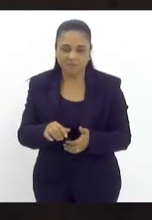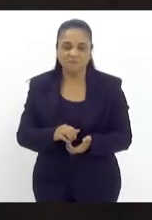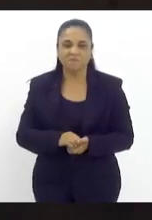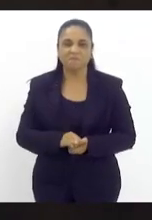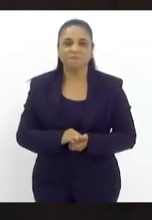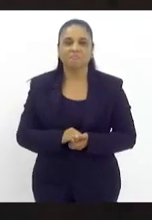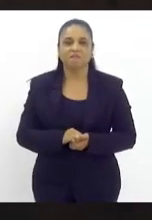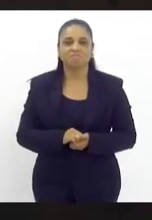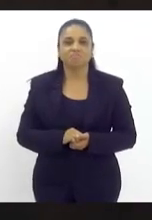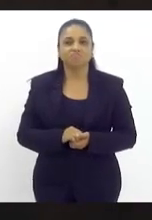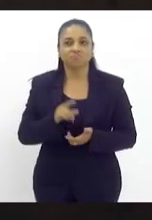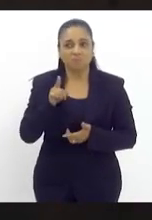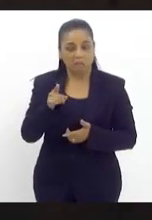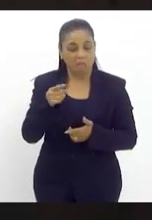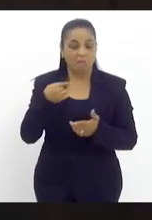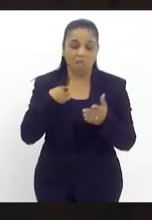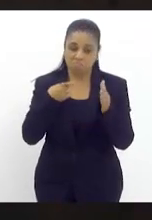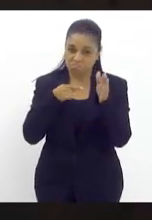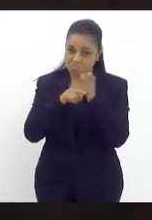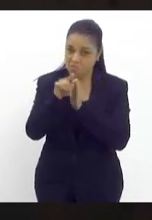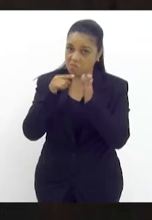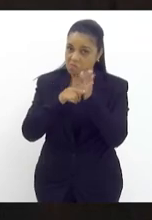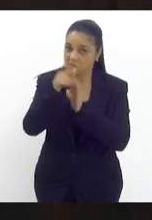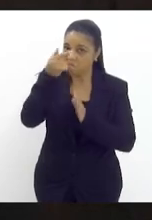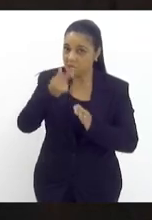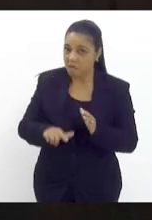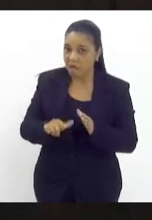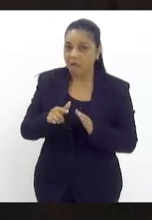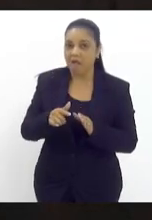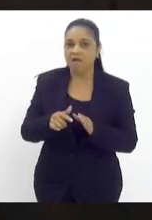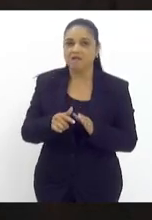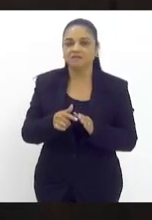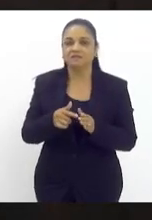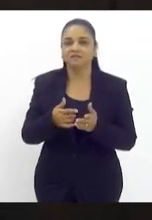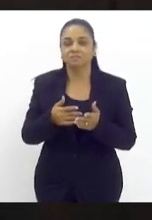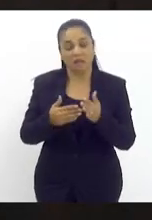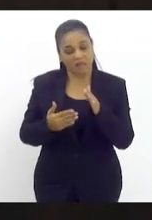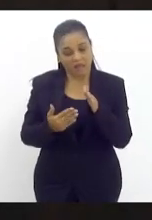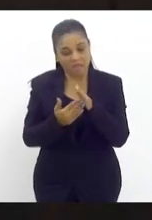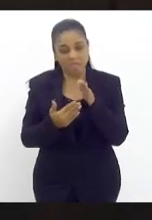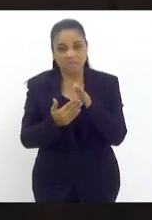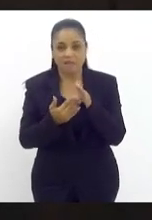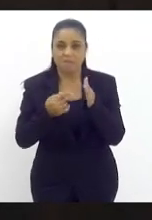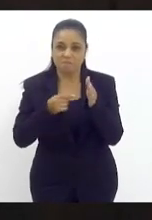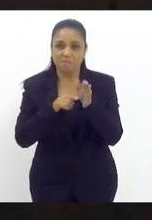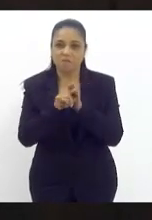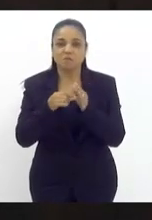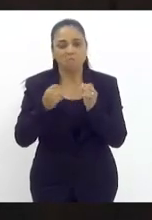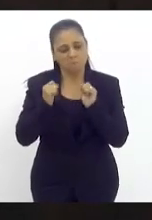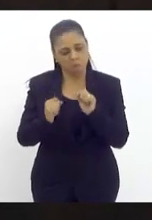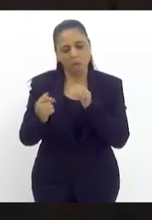A senhora está sendo bombardeada de perguntas, mas a gente vai limitar. Pode perguntar.